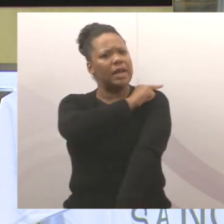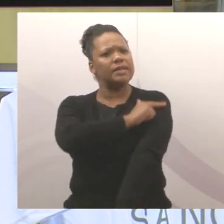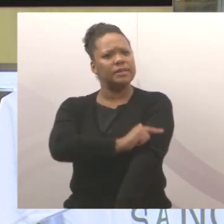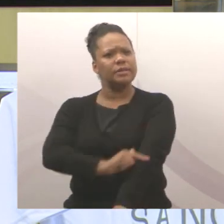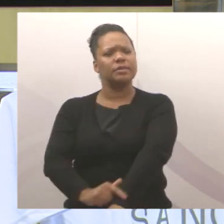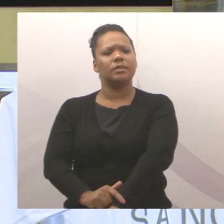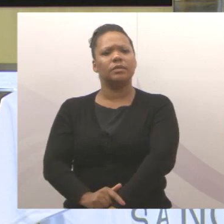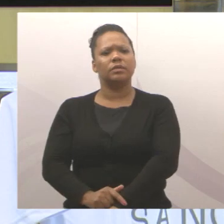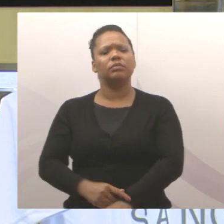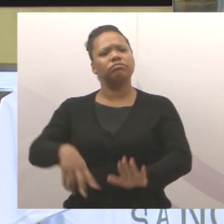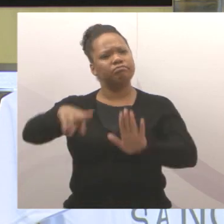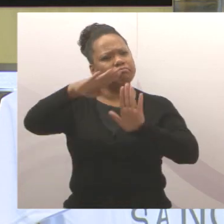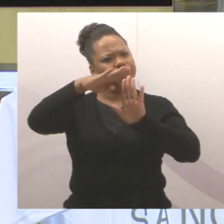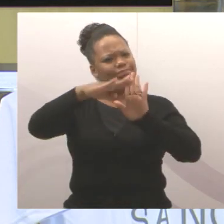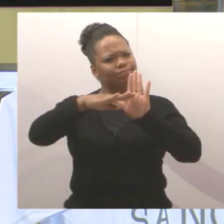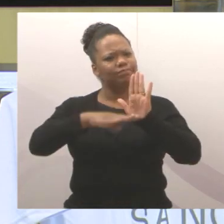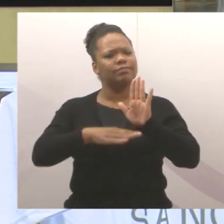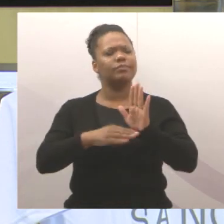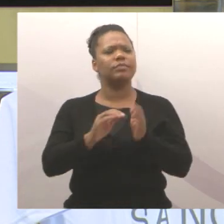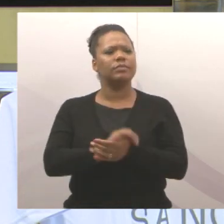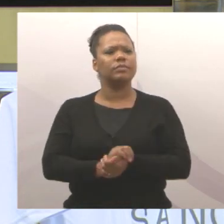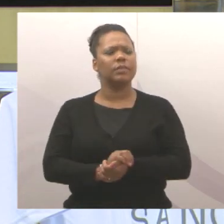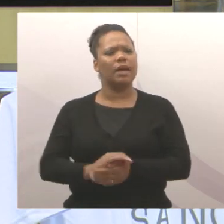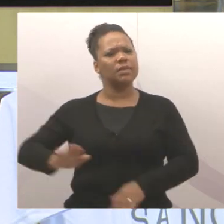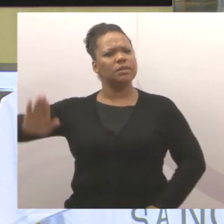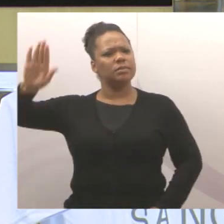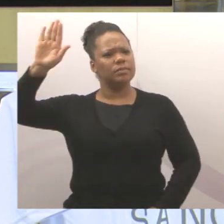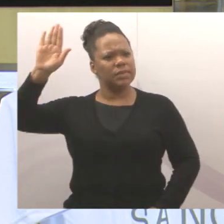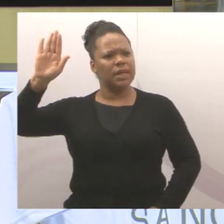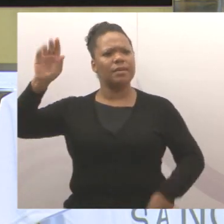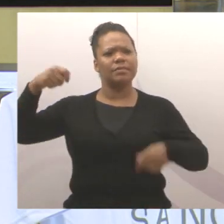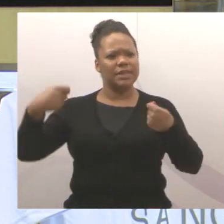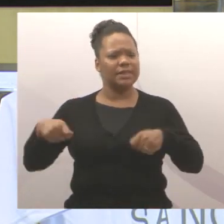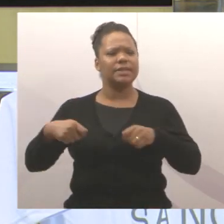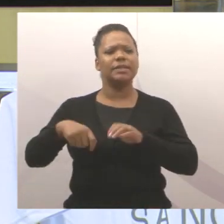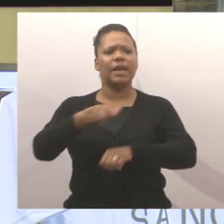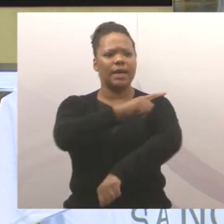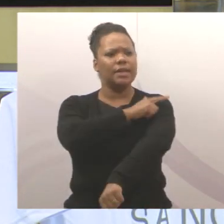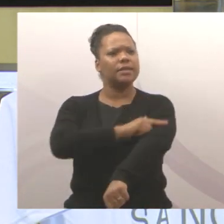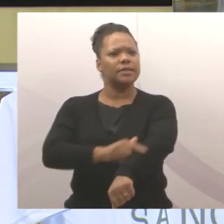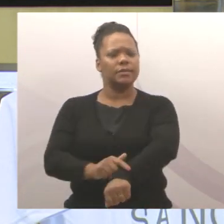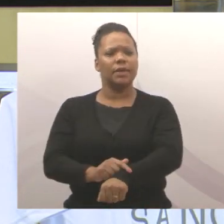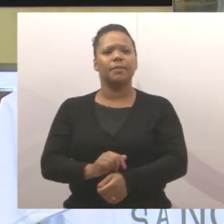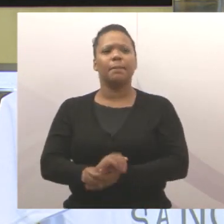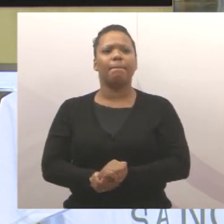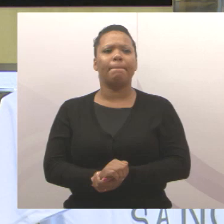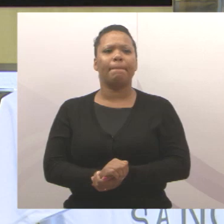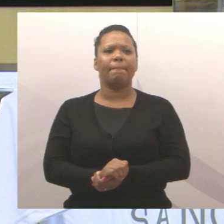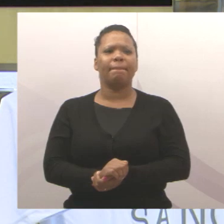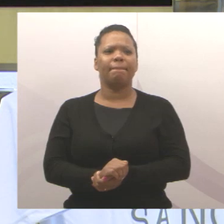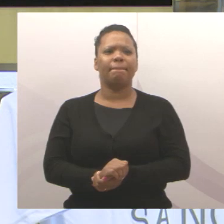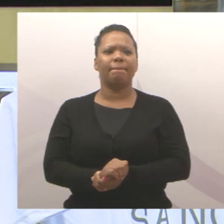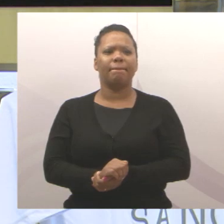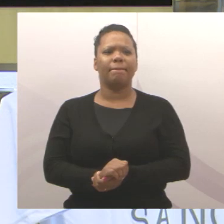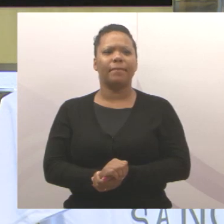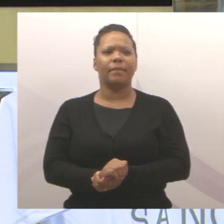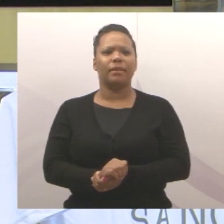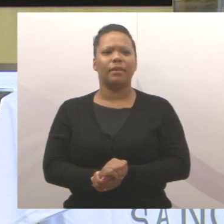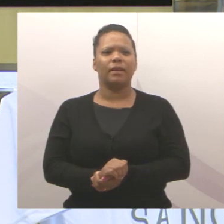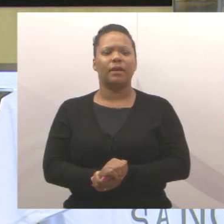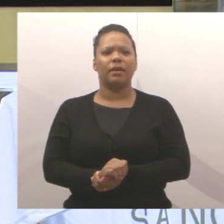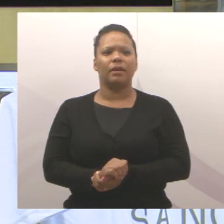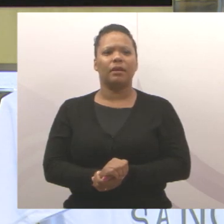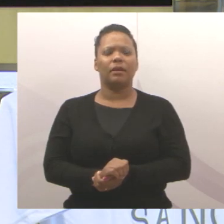imparcialidade, legalidade e lealdade às instituições e, notadamente, 1. Praticar ato visando